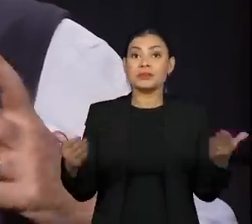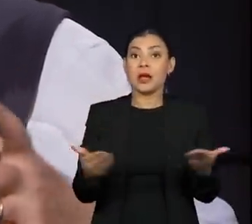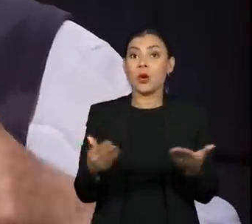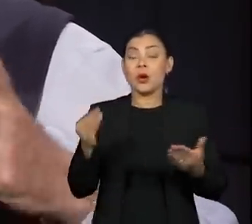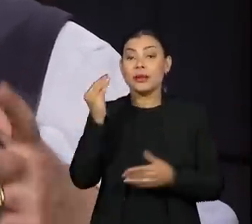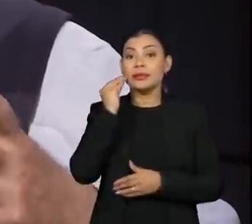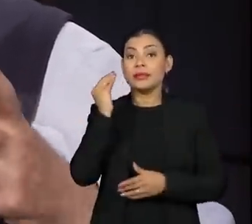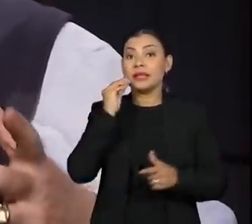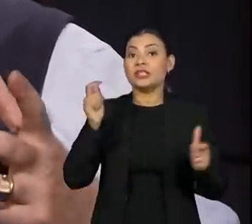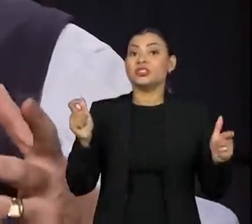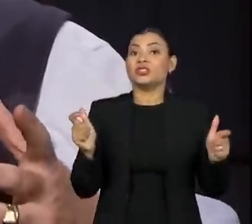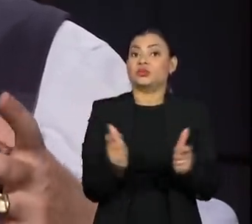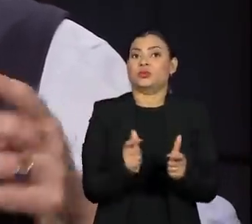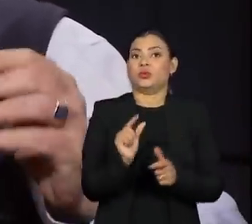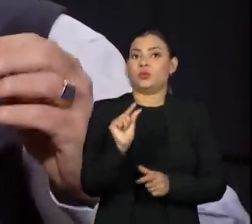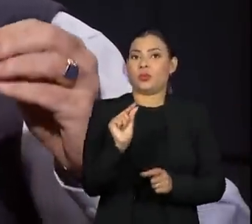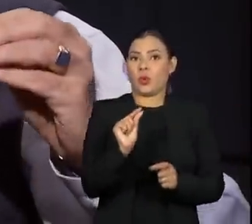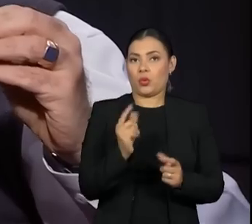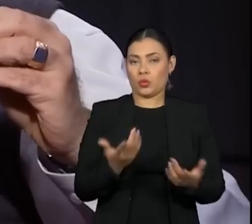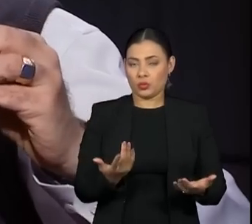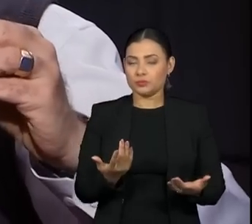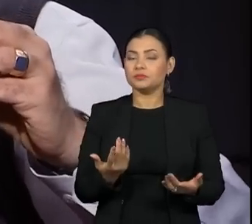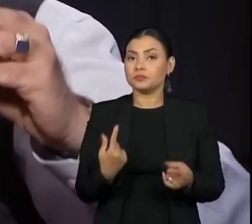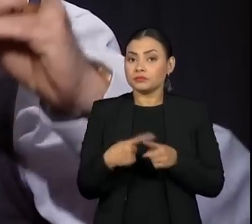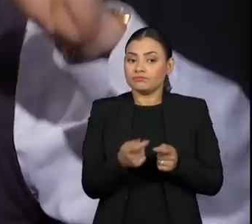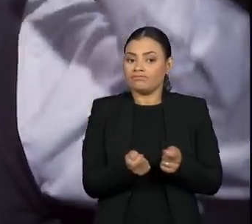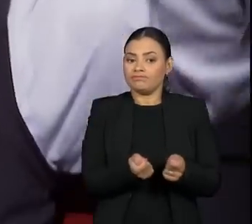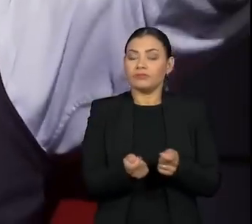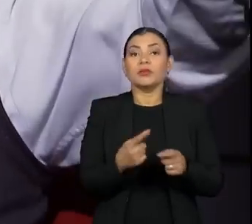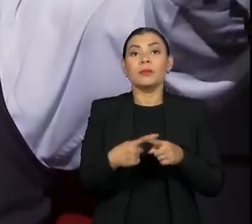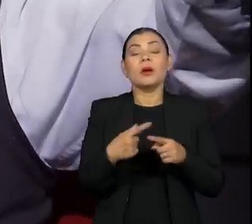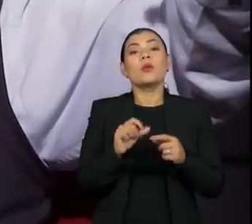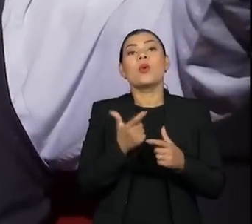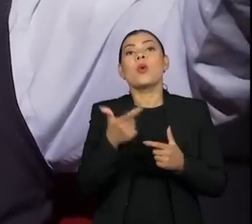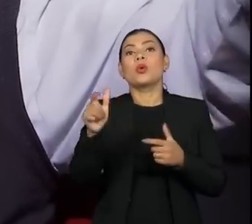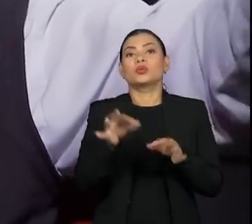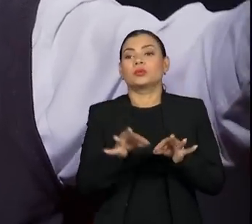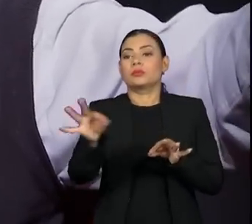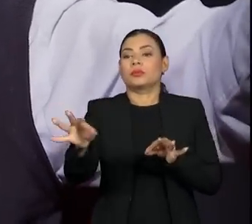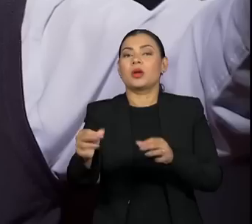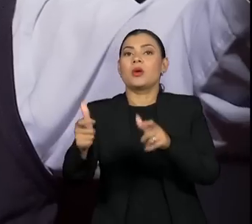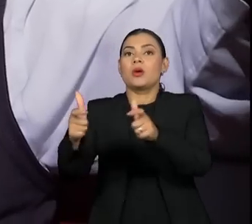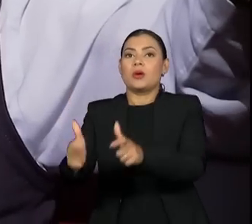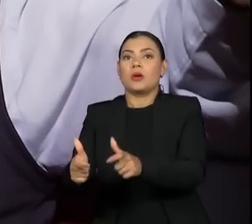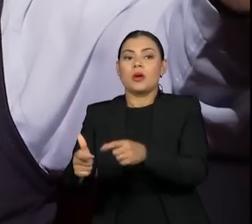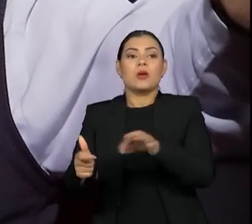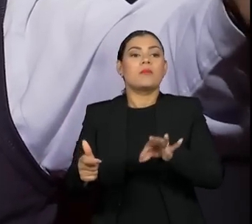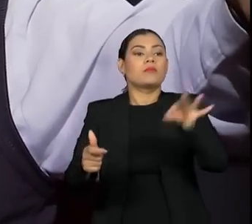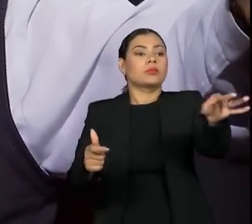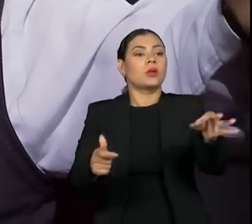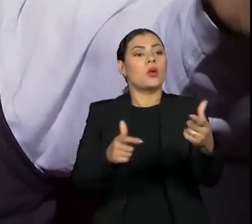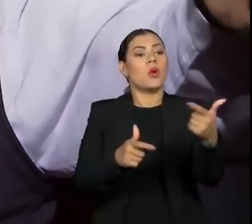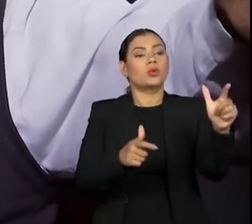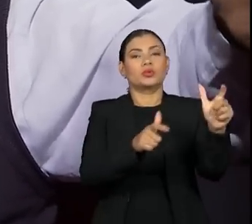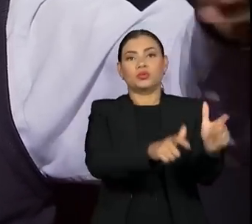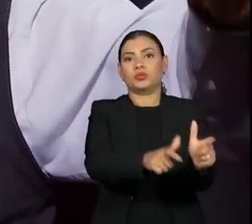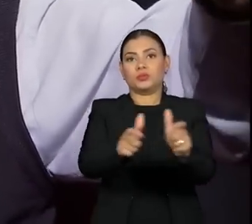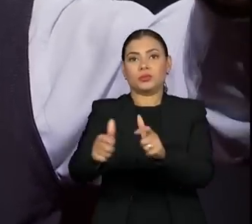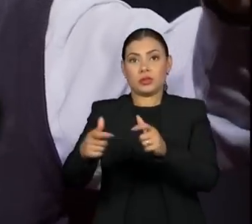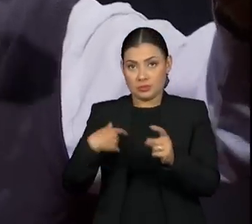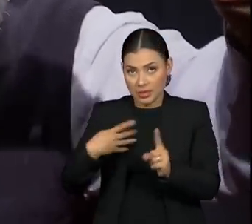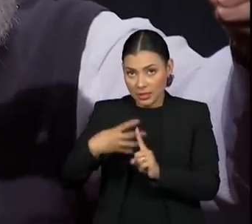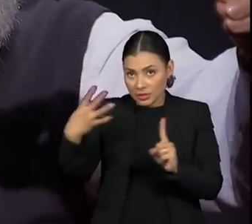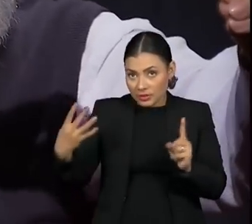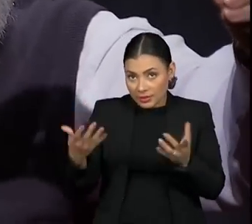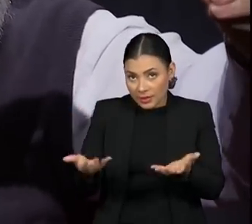tentar diminuir essa atratividade levando conteúdos para outros pontos de forma que ele não vem até aqui né Por exemplo você quer Netflix